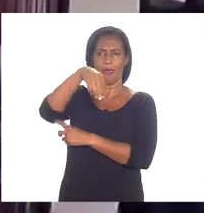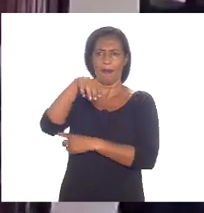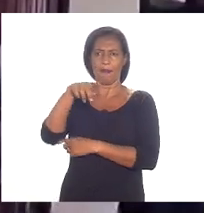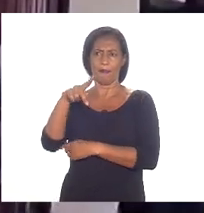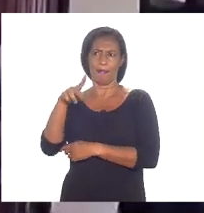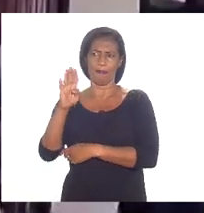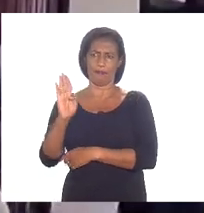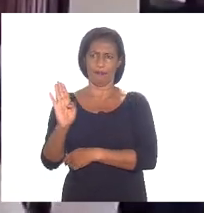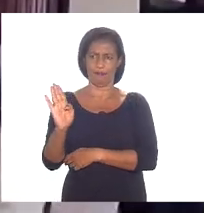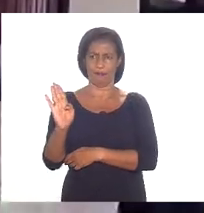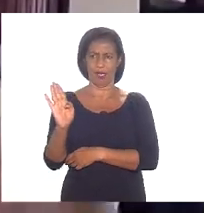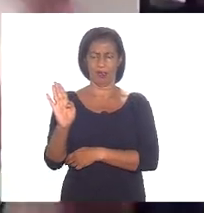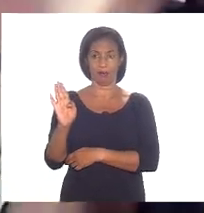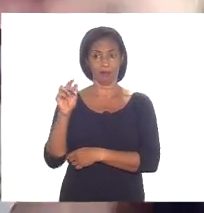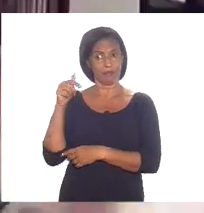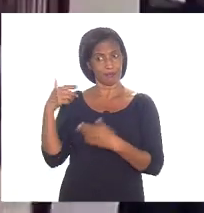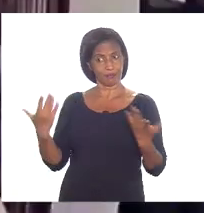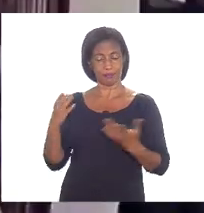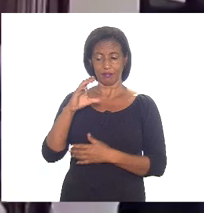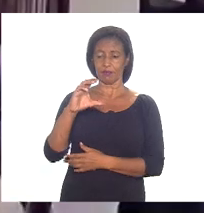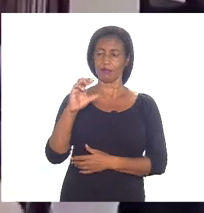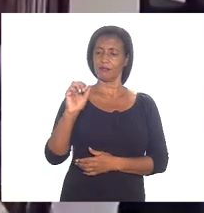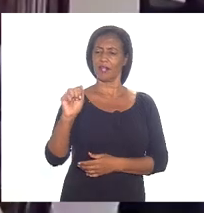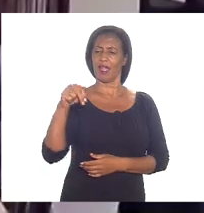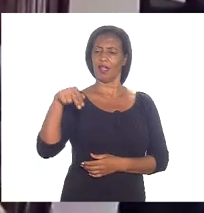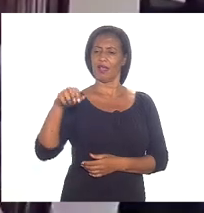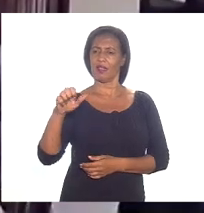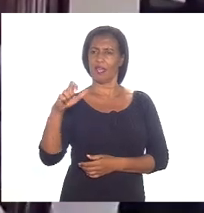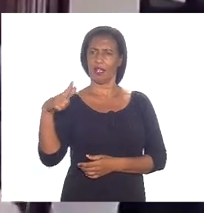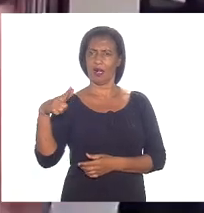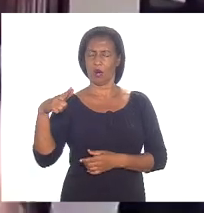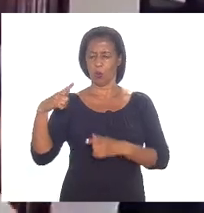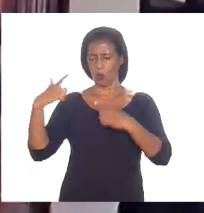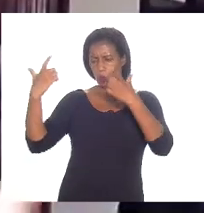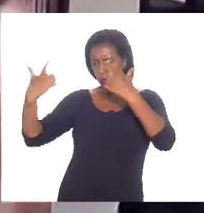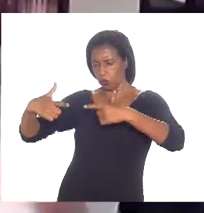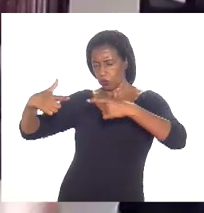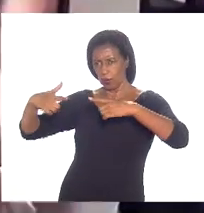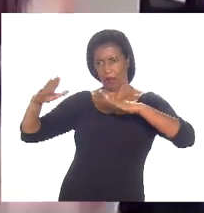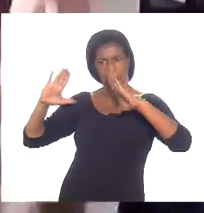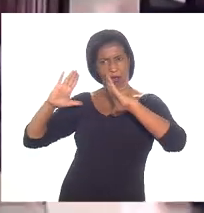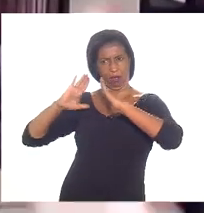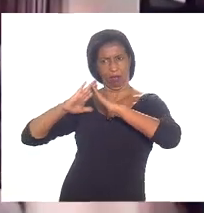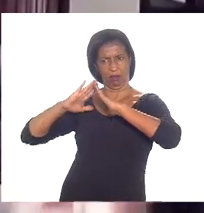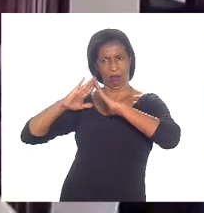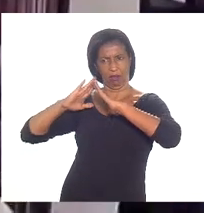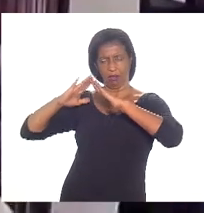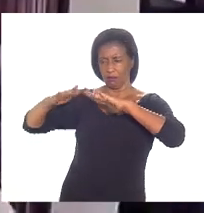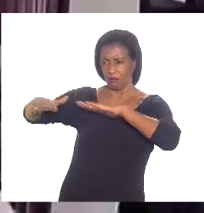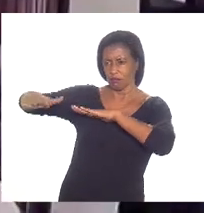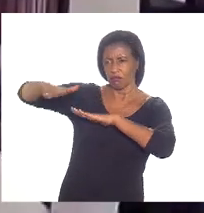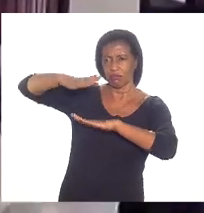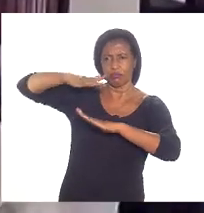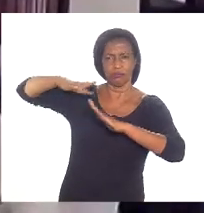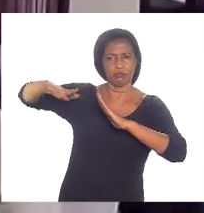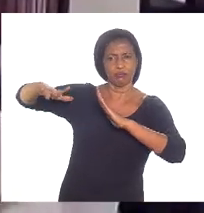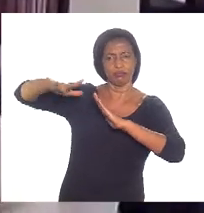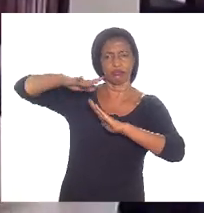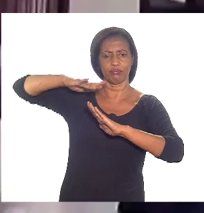Ou seja, o Canecão, o espaço que existia na cidade do Rio de